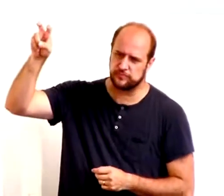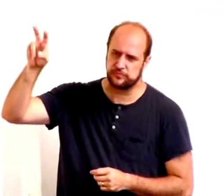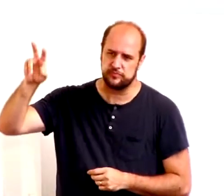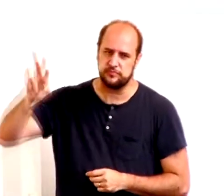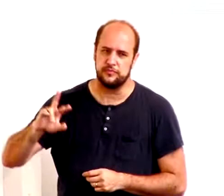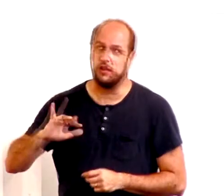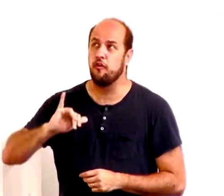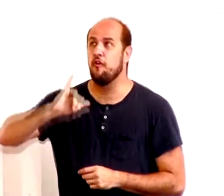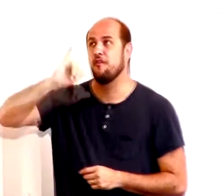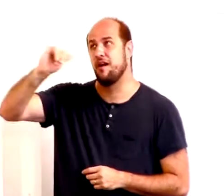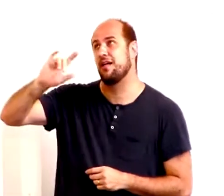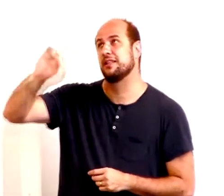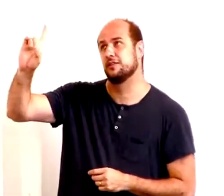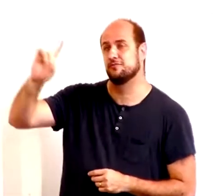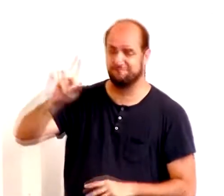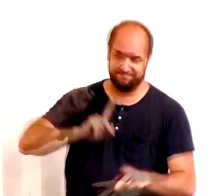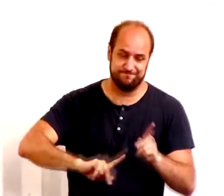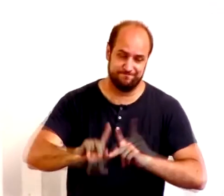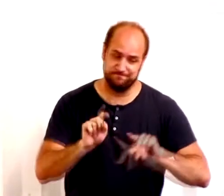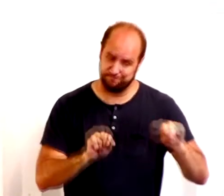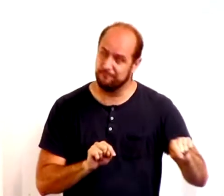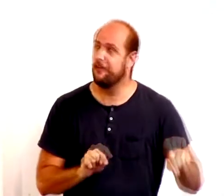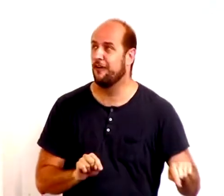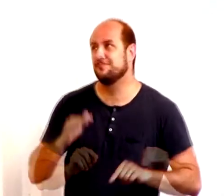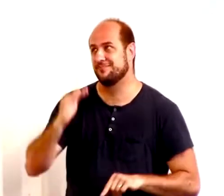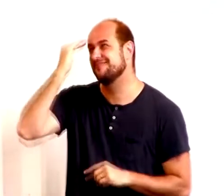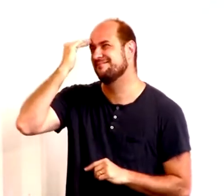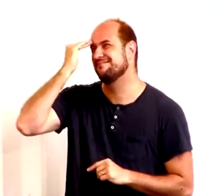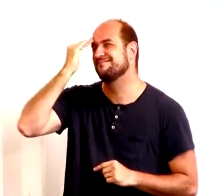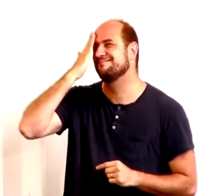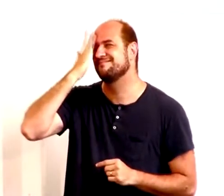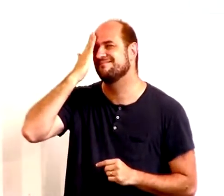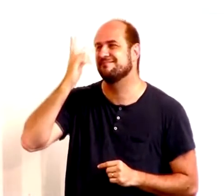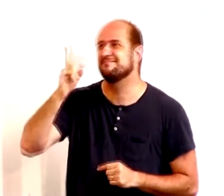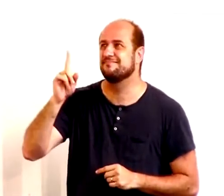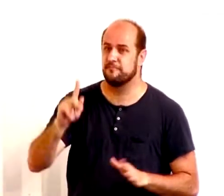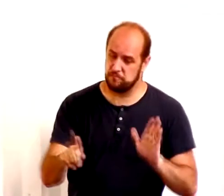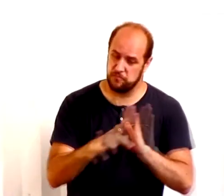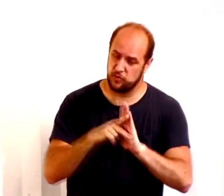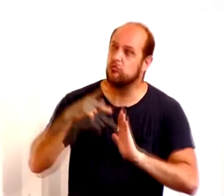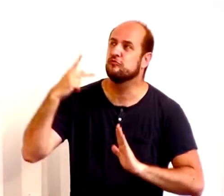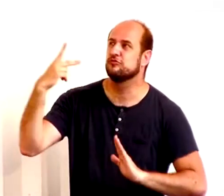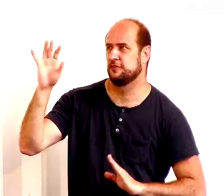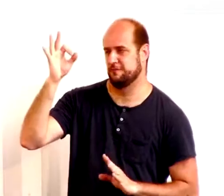falaram que eles estão entendendo isso. Eles são teu povo, tá?